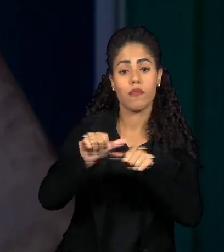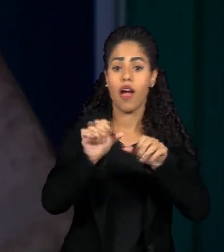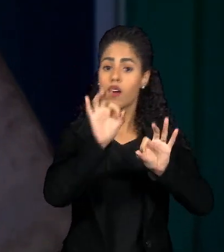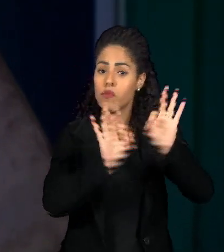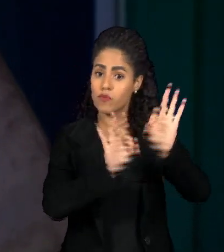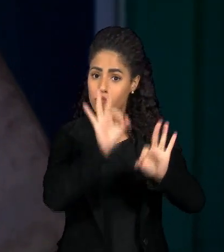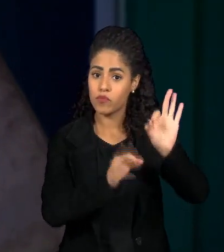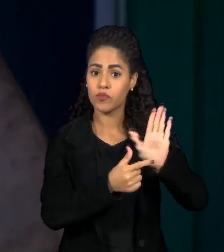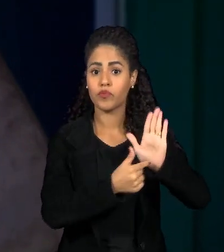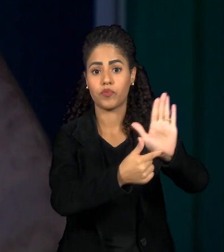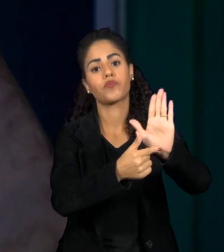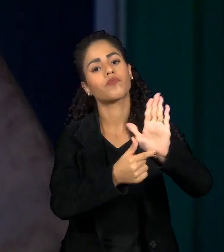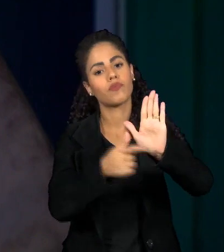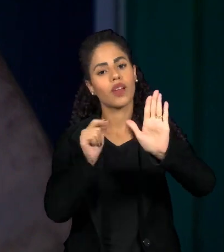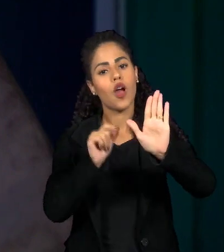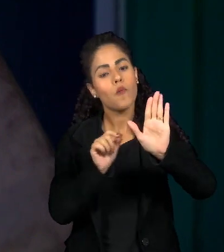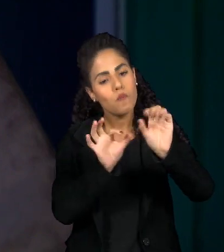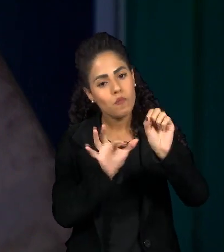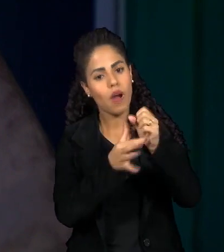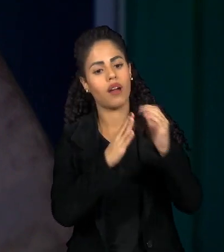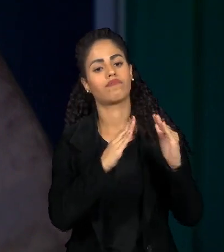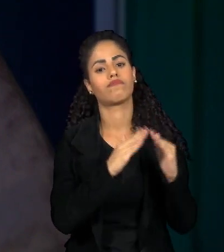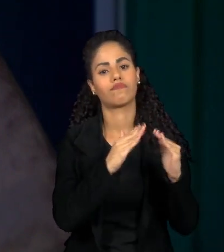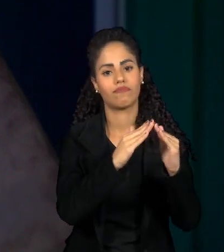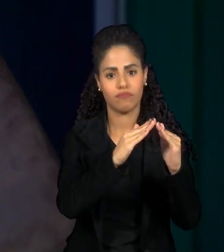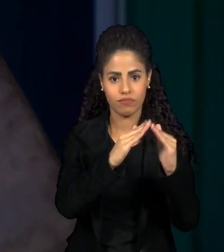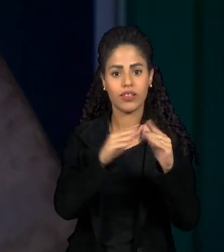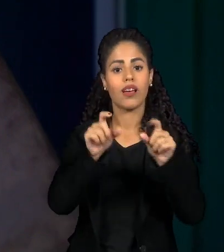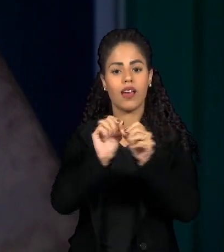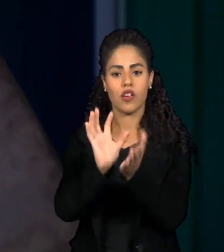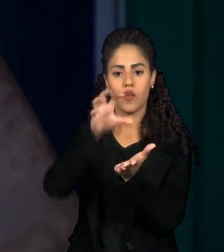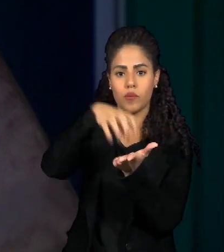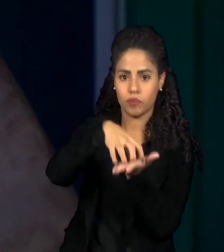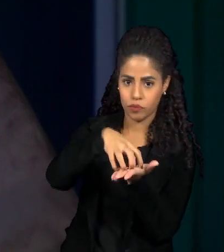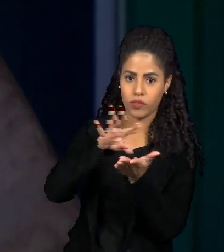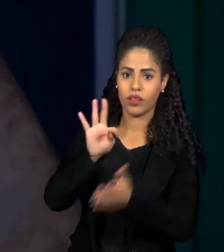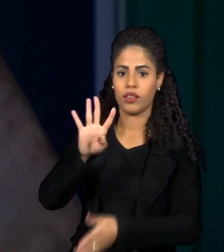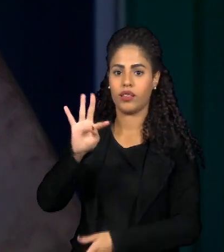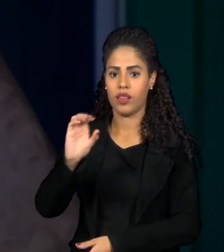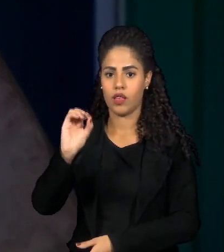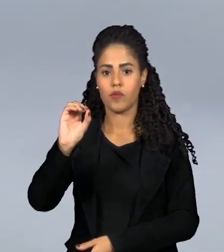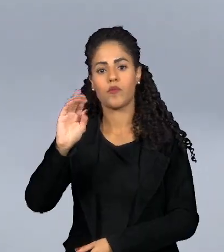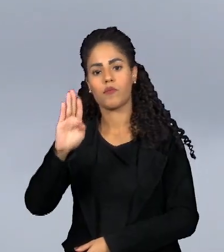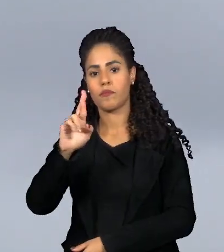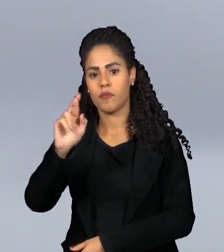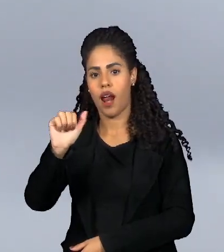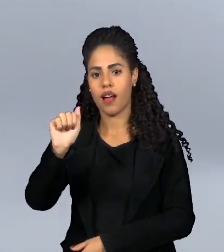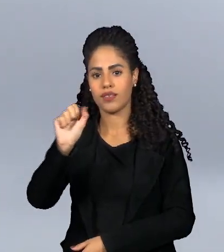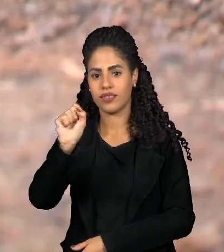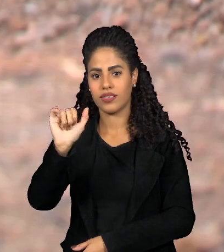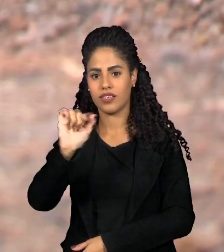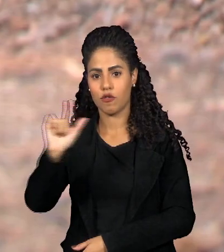projeto Moradia Semente, realizada pela ONG Teto Brasil. Vamos acompanhar.